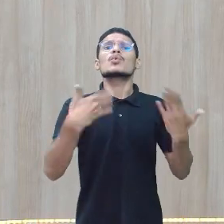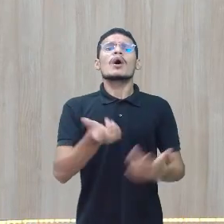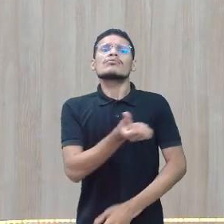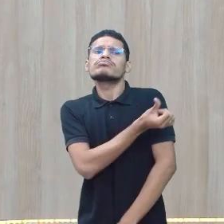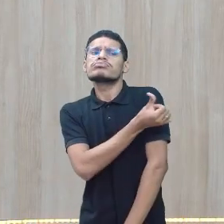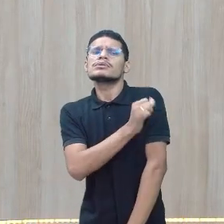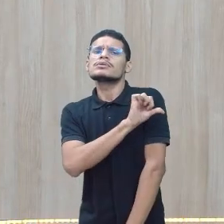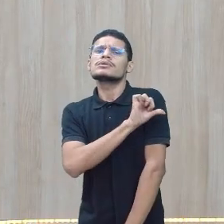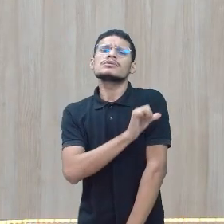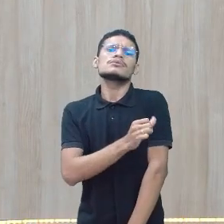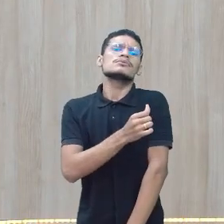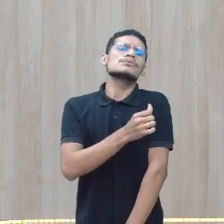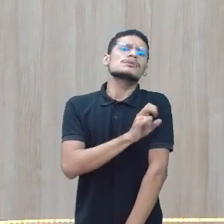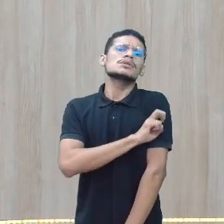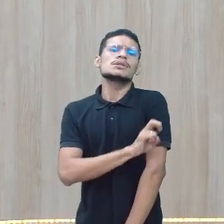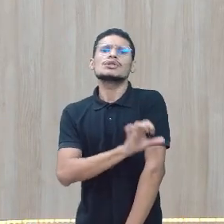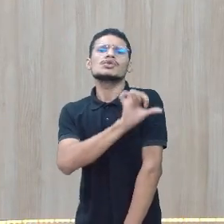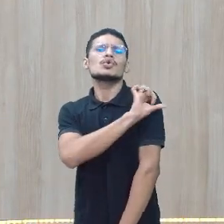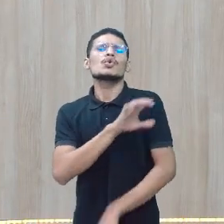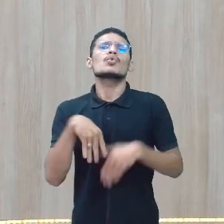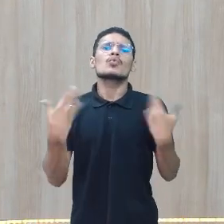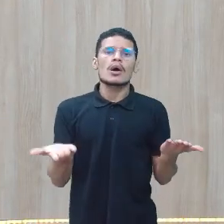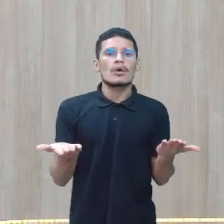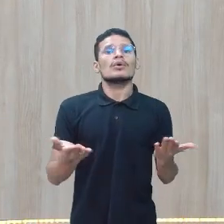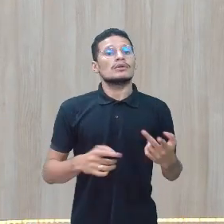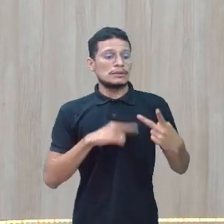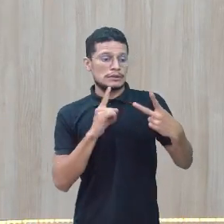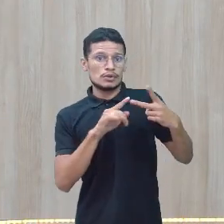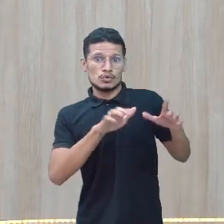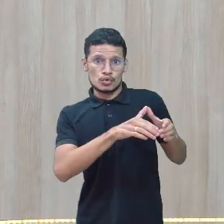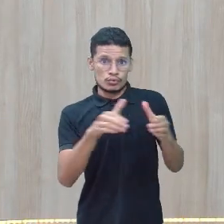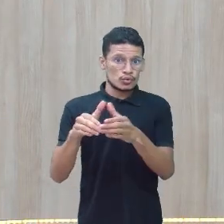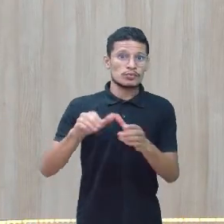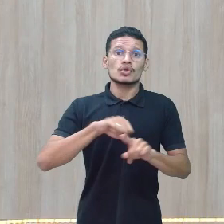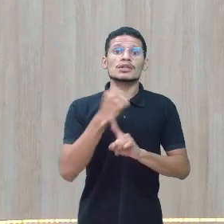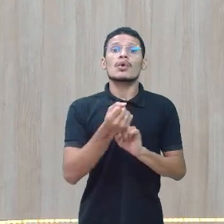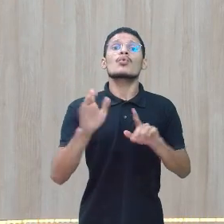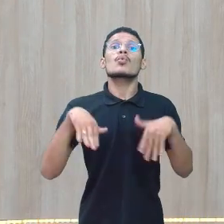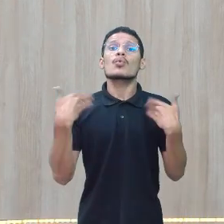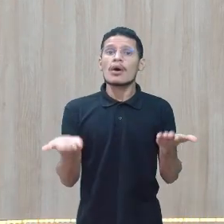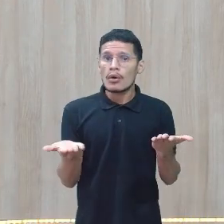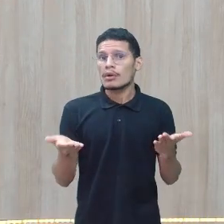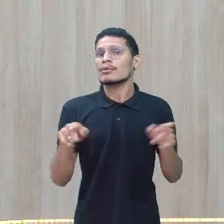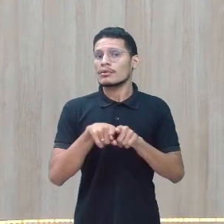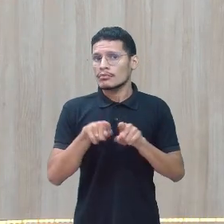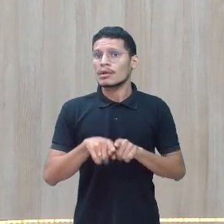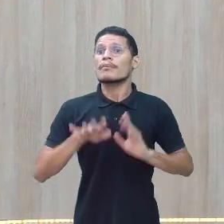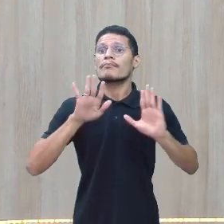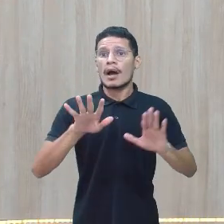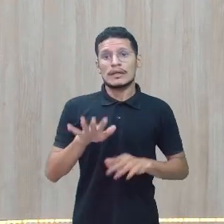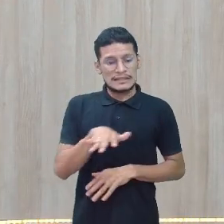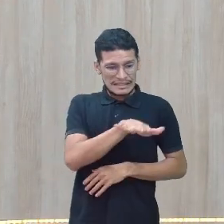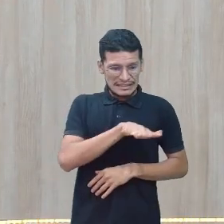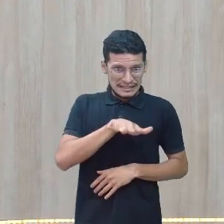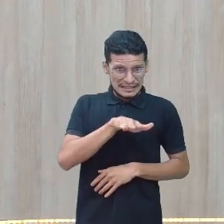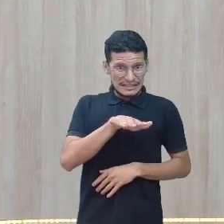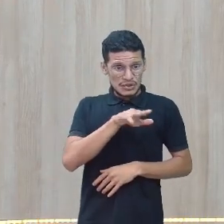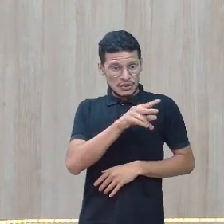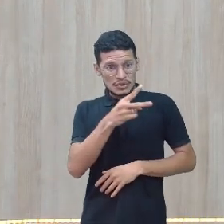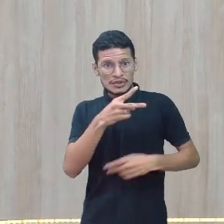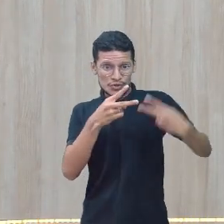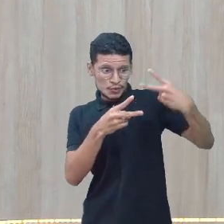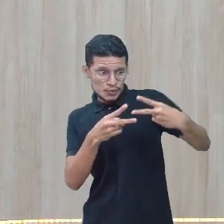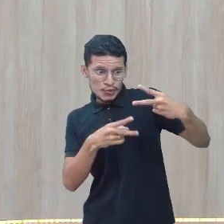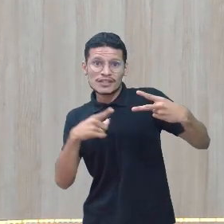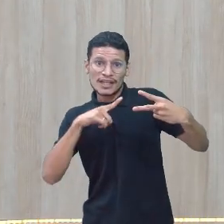né? A classe social é que em classe social a gente pode encaixar as pessoas. Só que essa ideia dessas variáveis aqui, elas